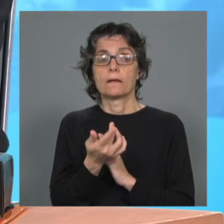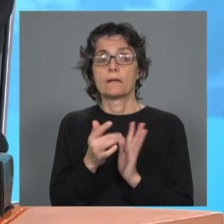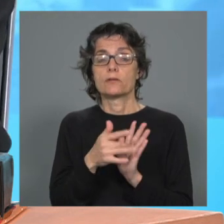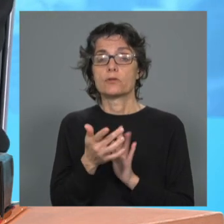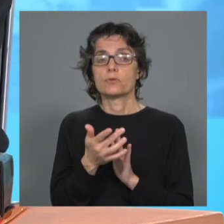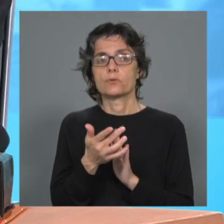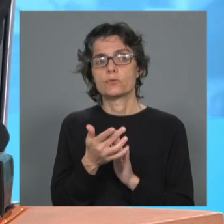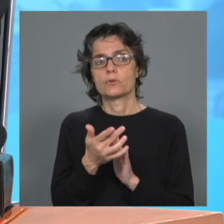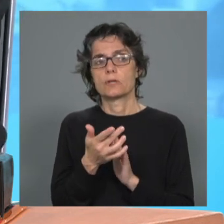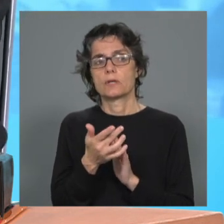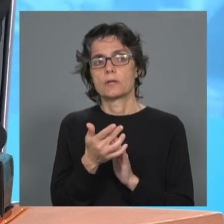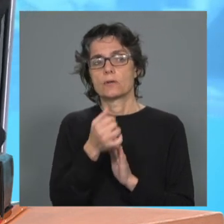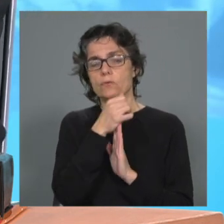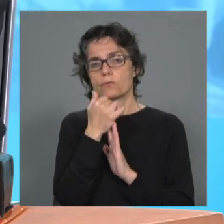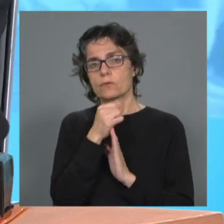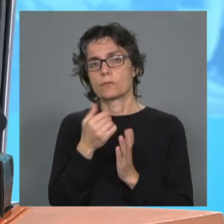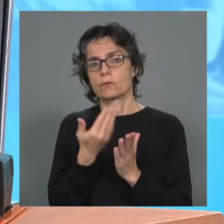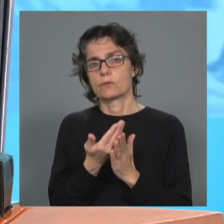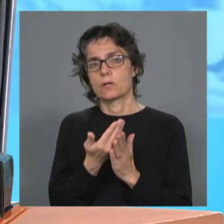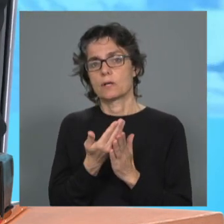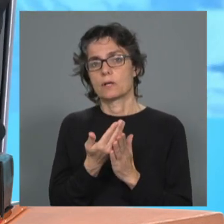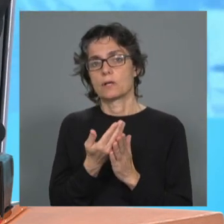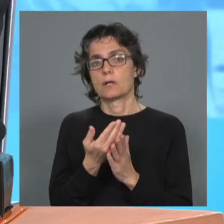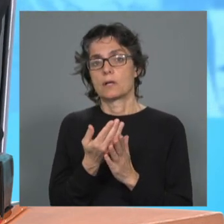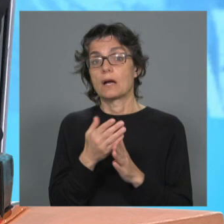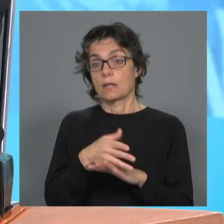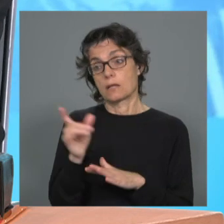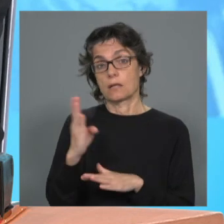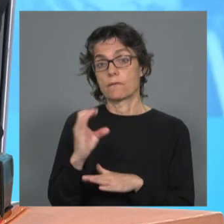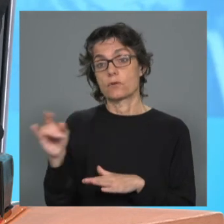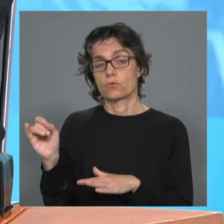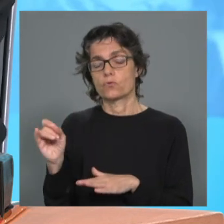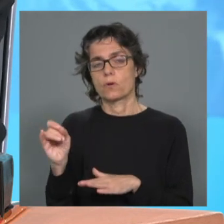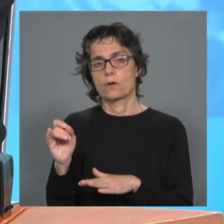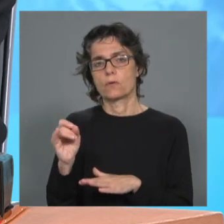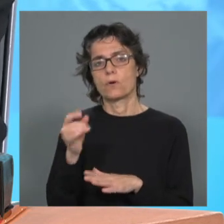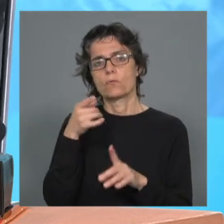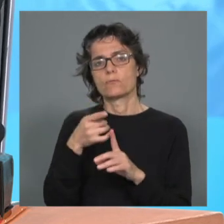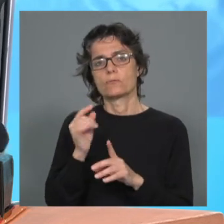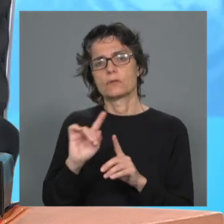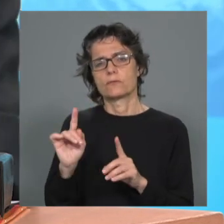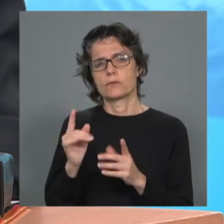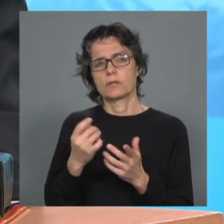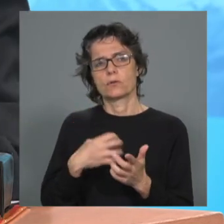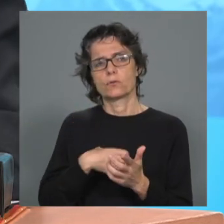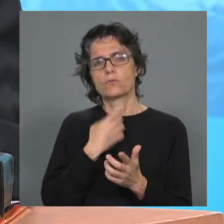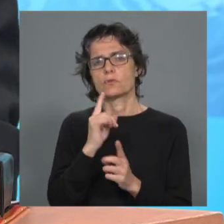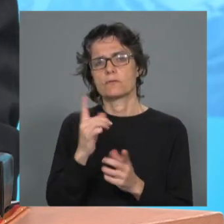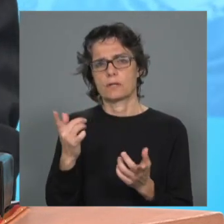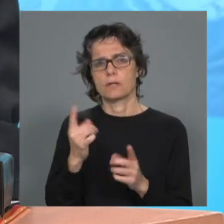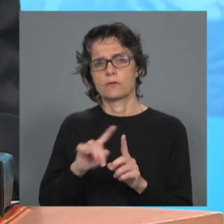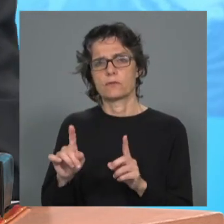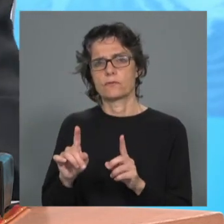sentido diferente, ou João dá um sentido diferente a esse sofrimento e, ao mesmo tempo, o